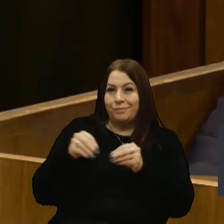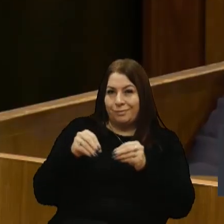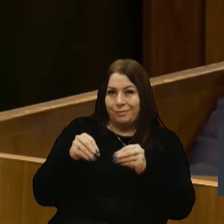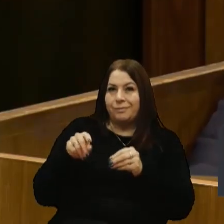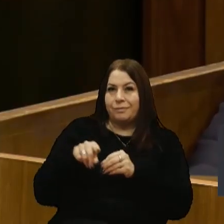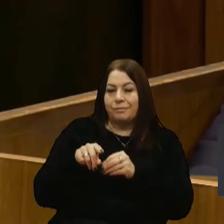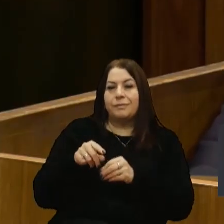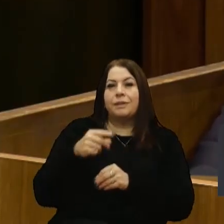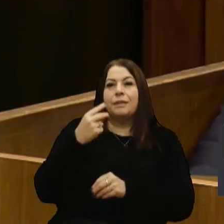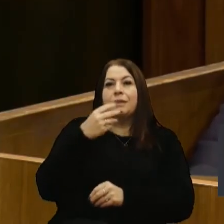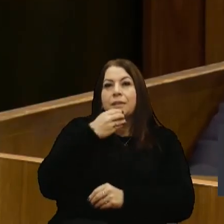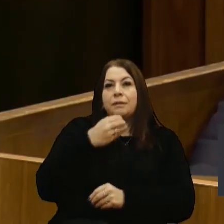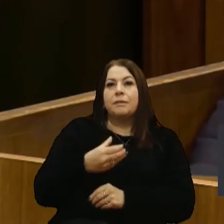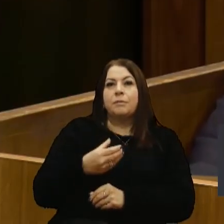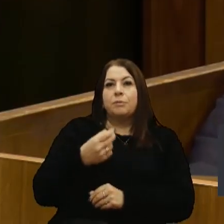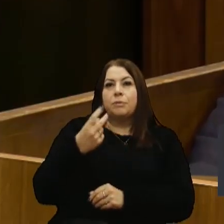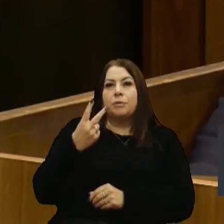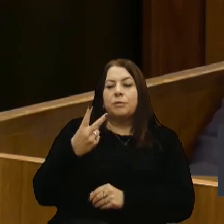de